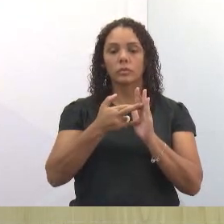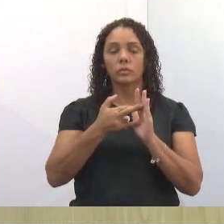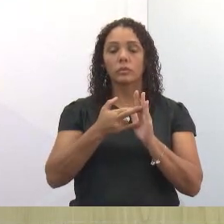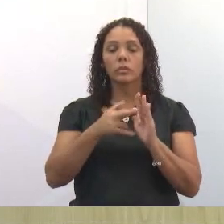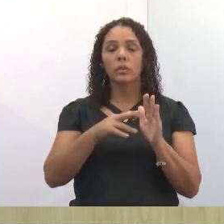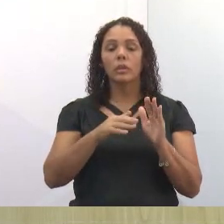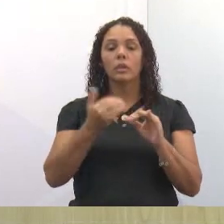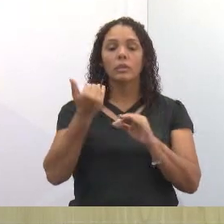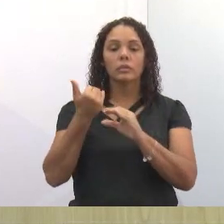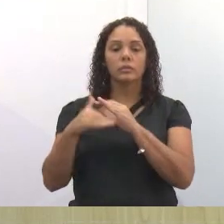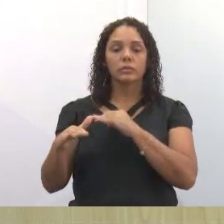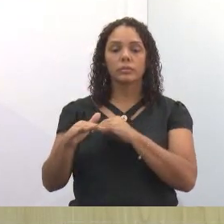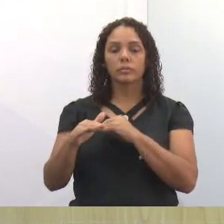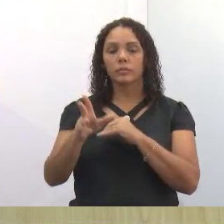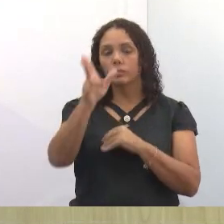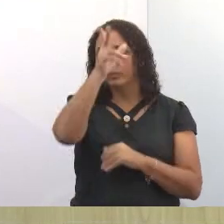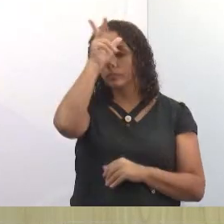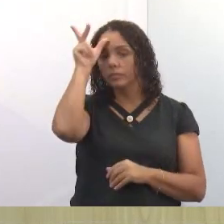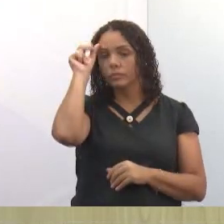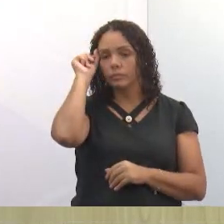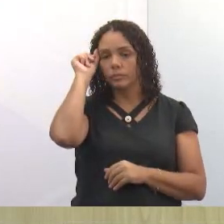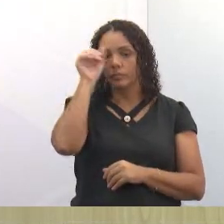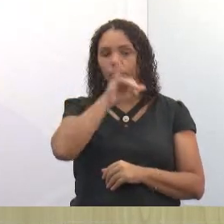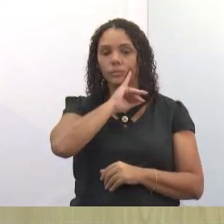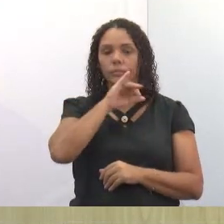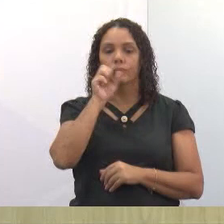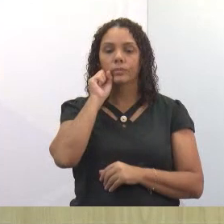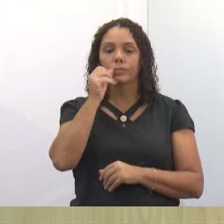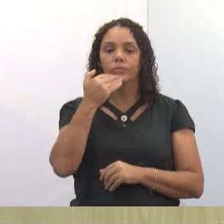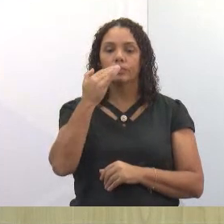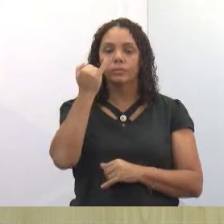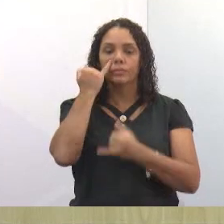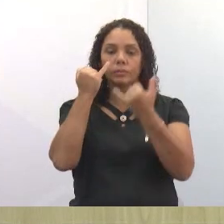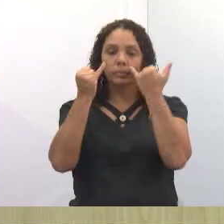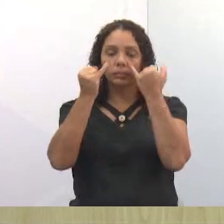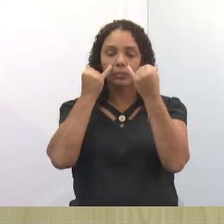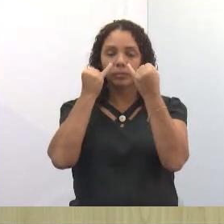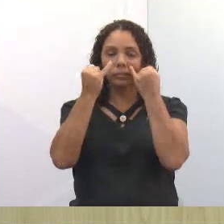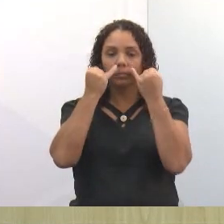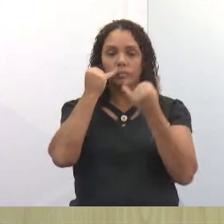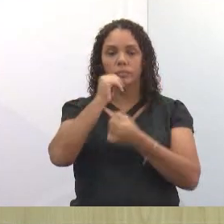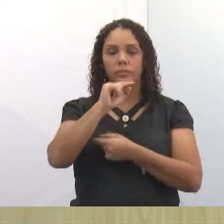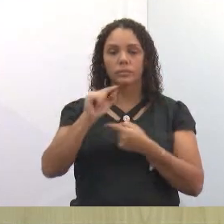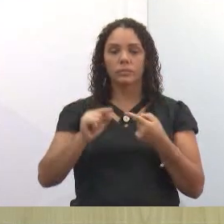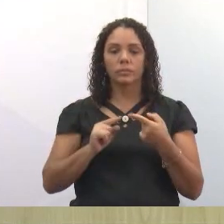seja encaminhado ao senhor prefeito municipal de Jacareí o seguinte pedido de informações.